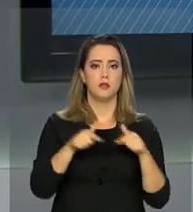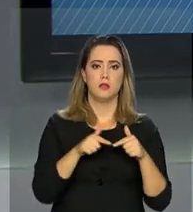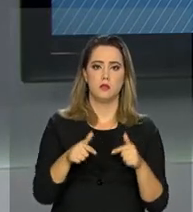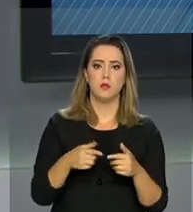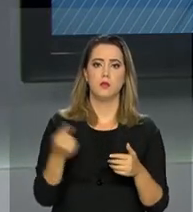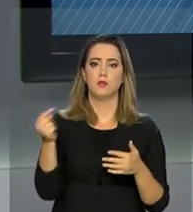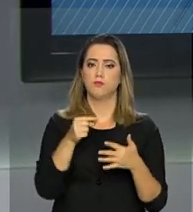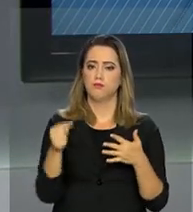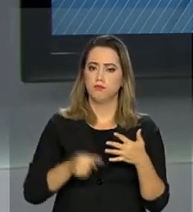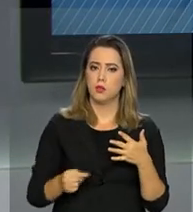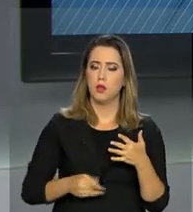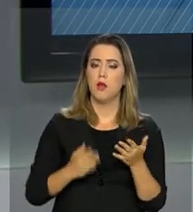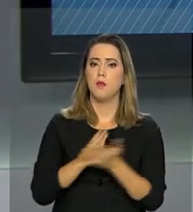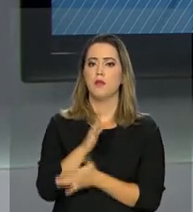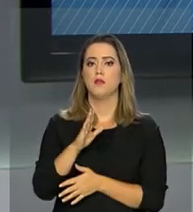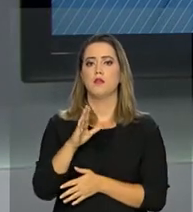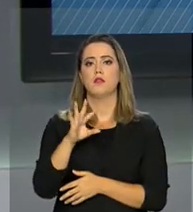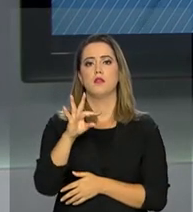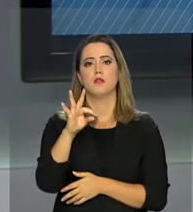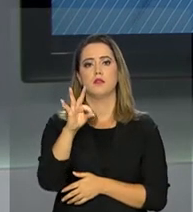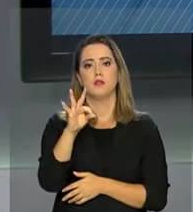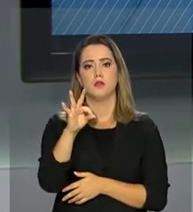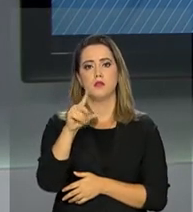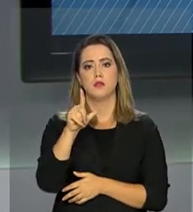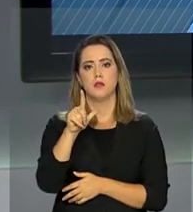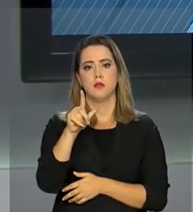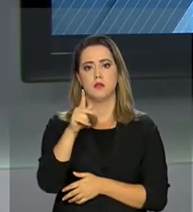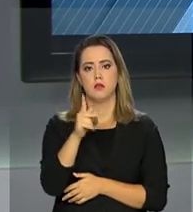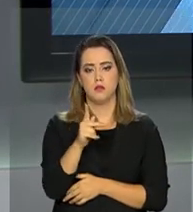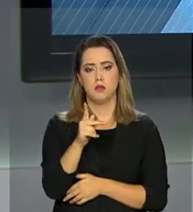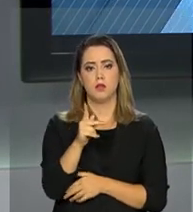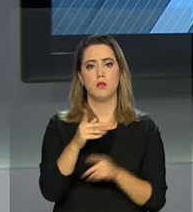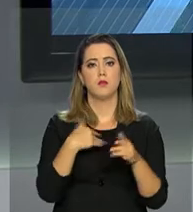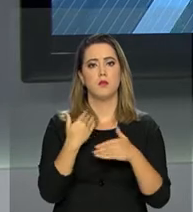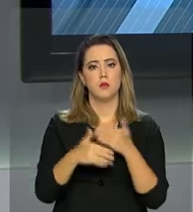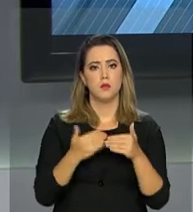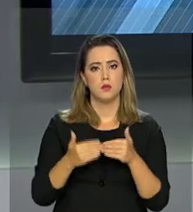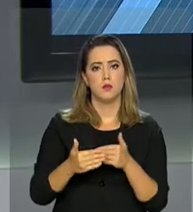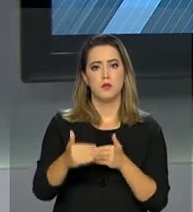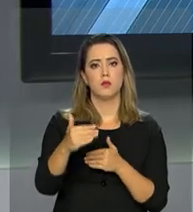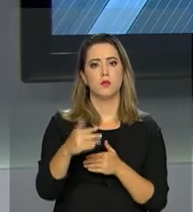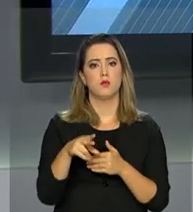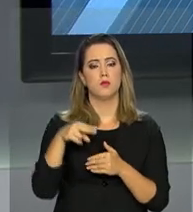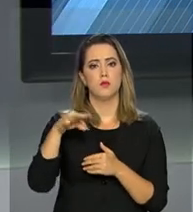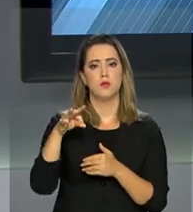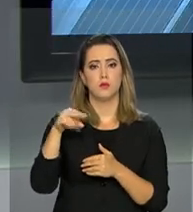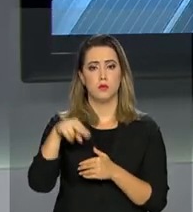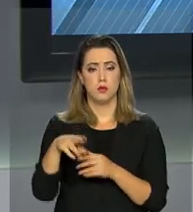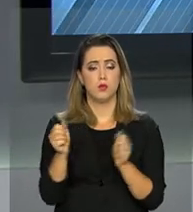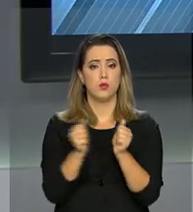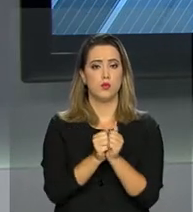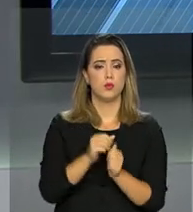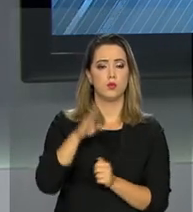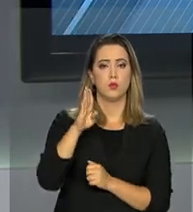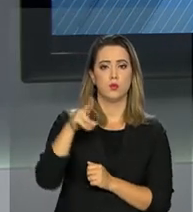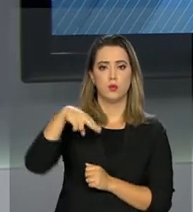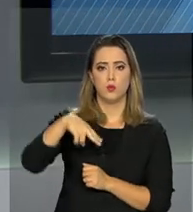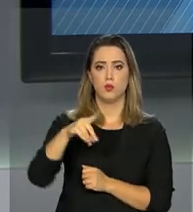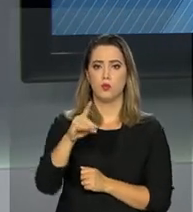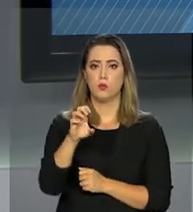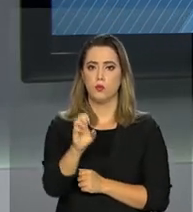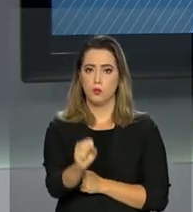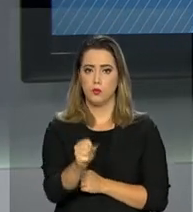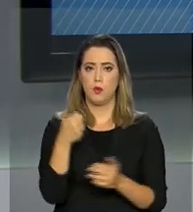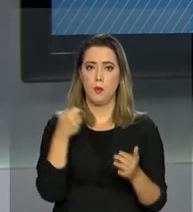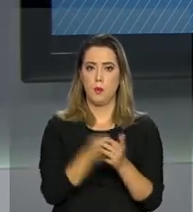meirelles citou a aprovação da taxa de longo prazo tlp nas operações do tesouro com o bnds e o pagamento antecipado